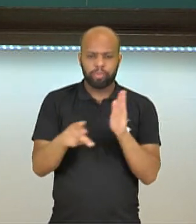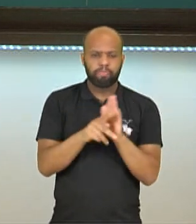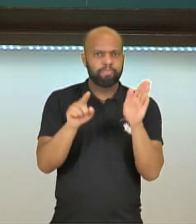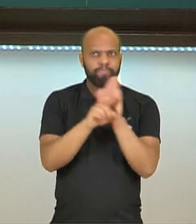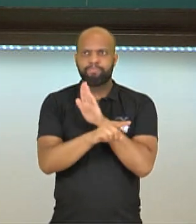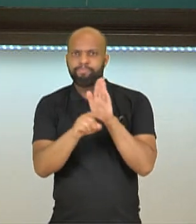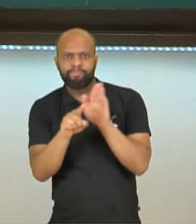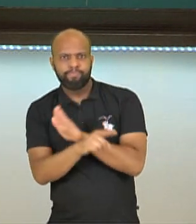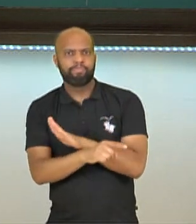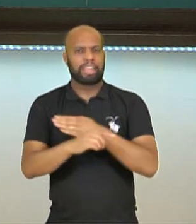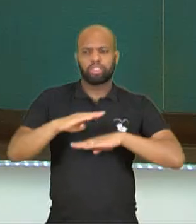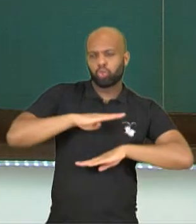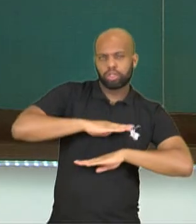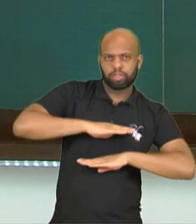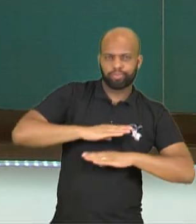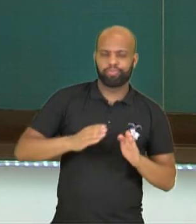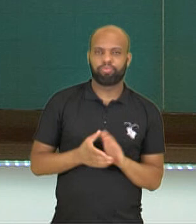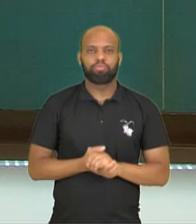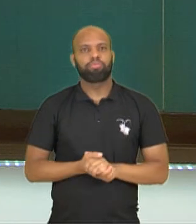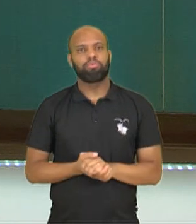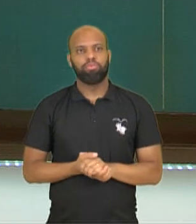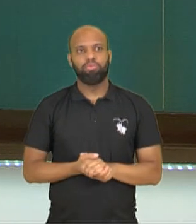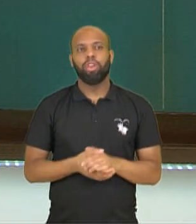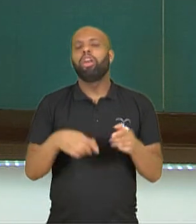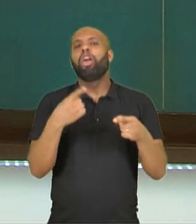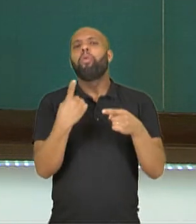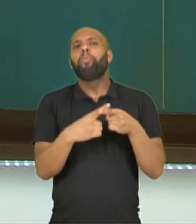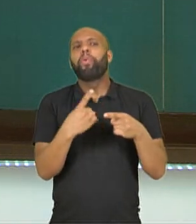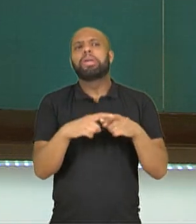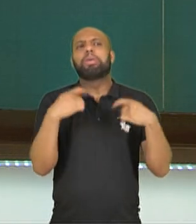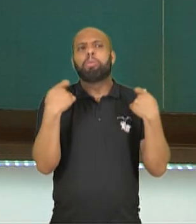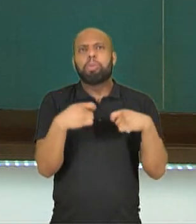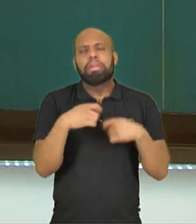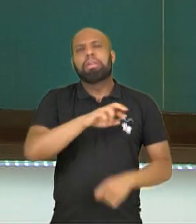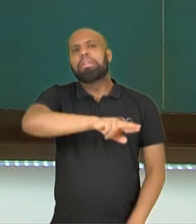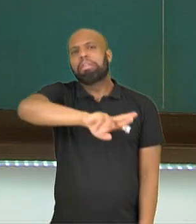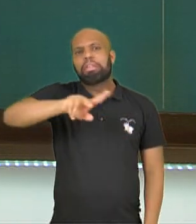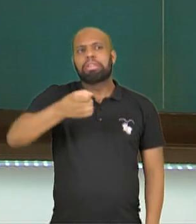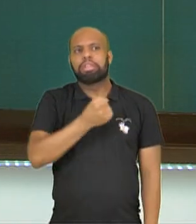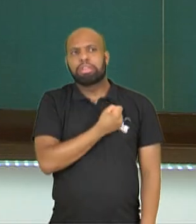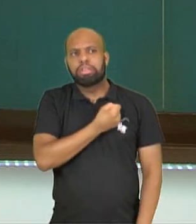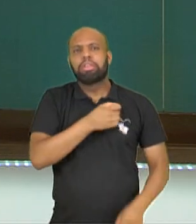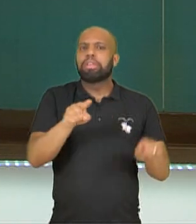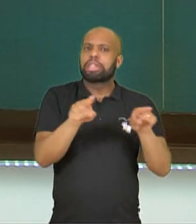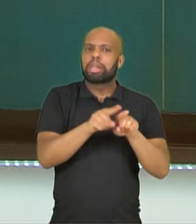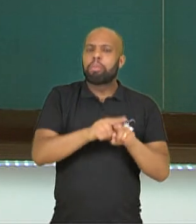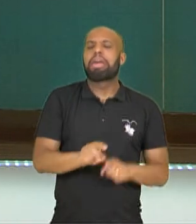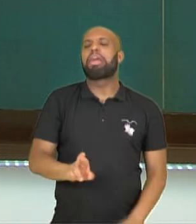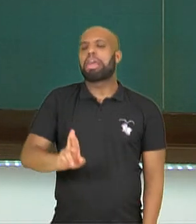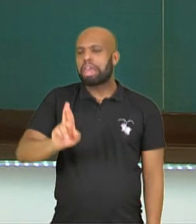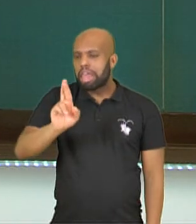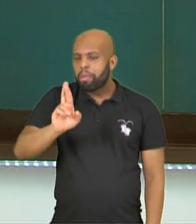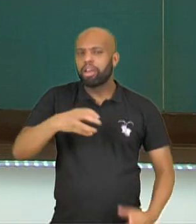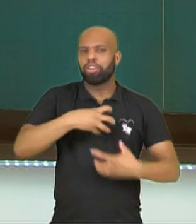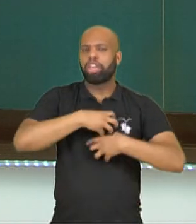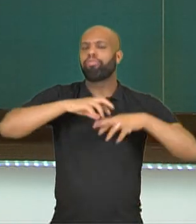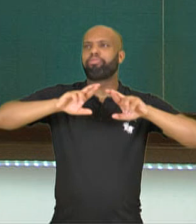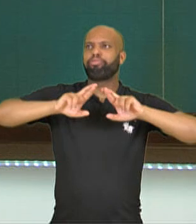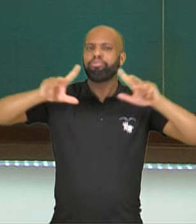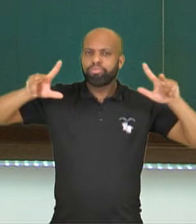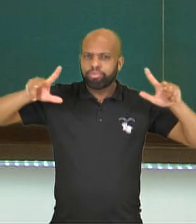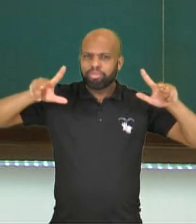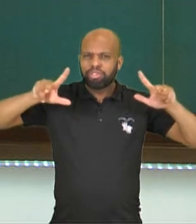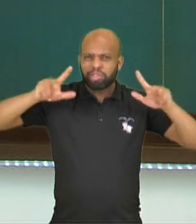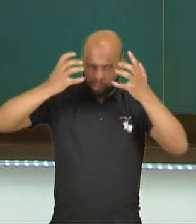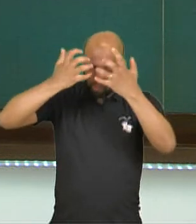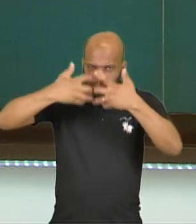Vamos lá? Por que precisamos de tantos números e representações diferentes? Você já parou para pensar?